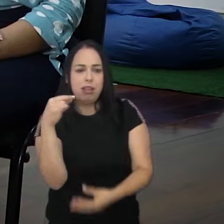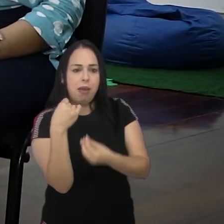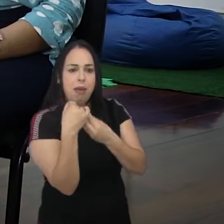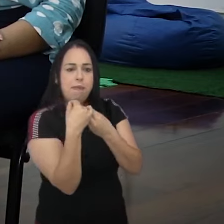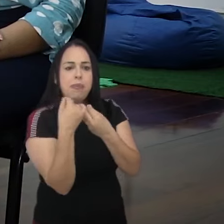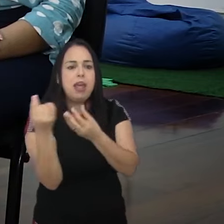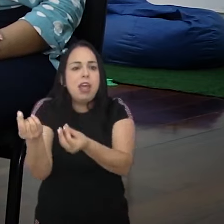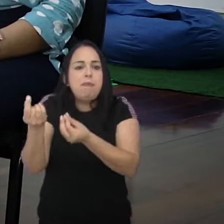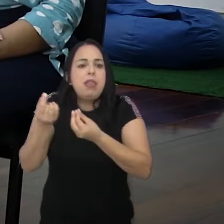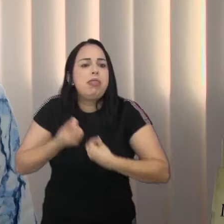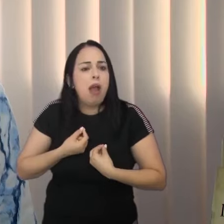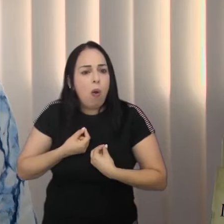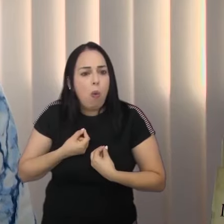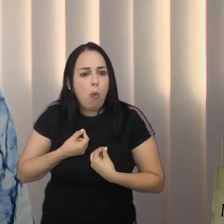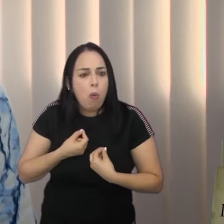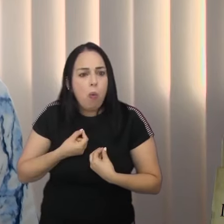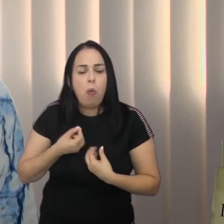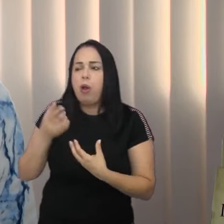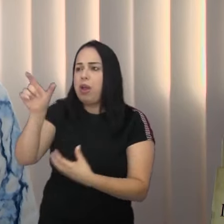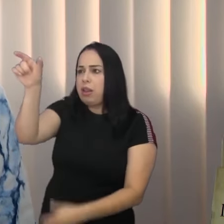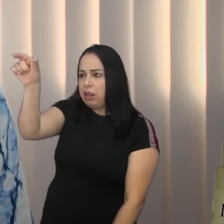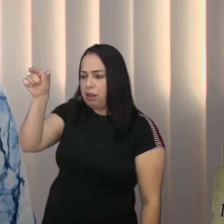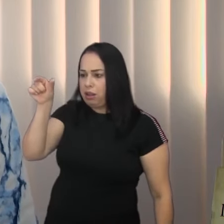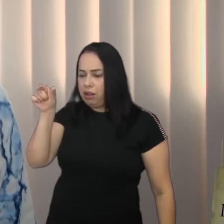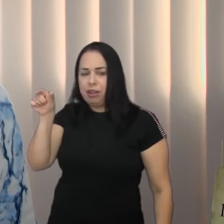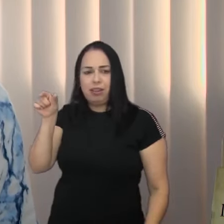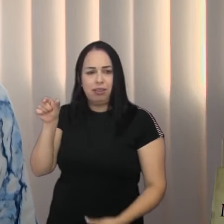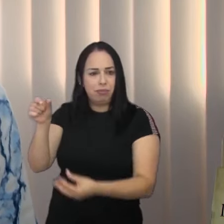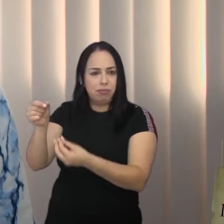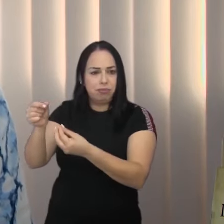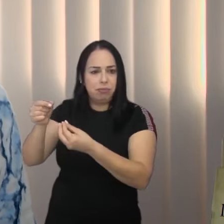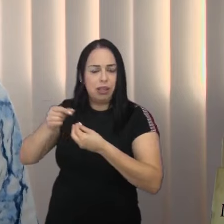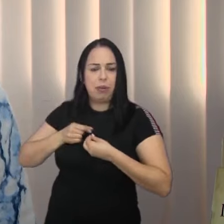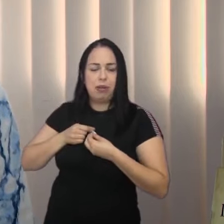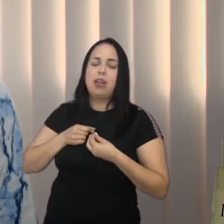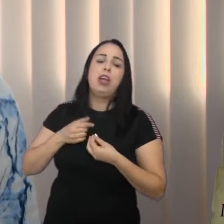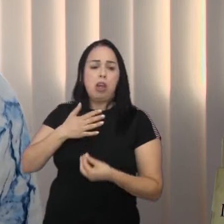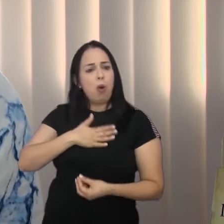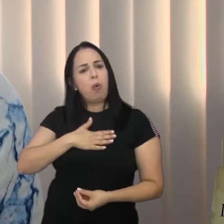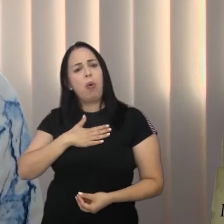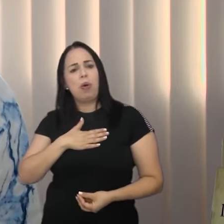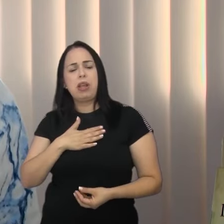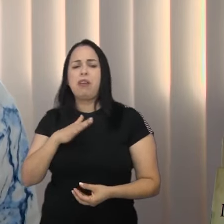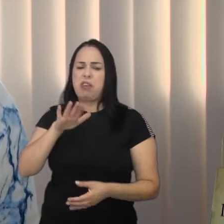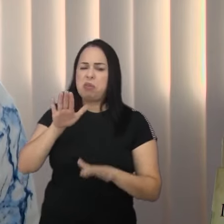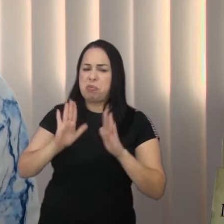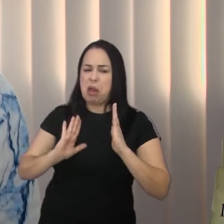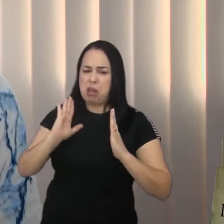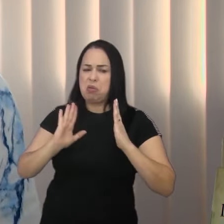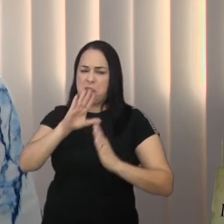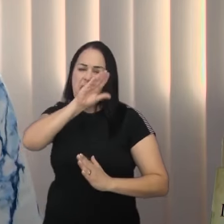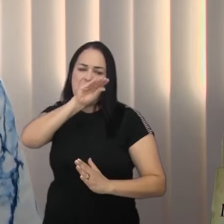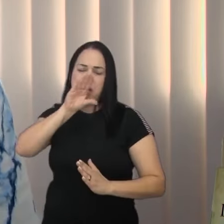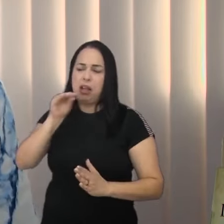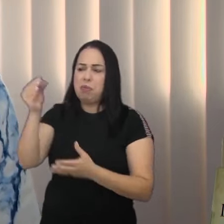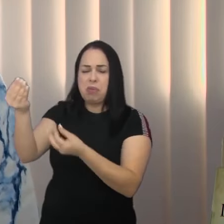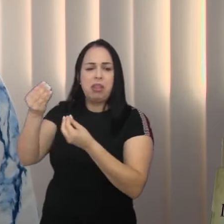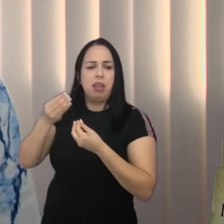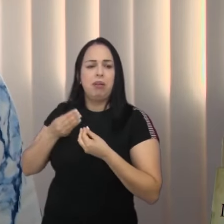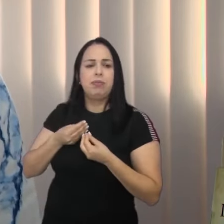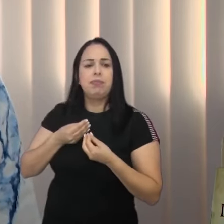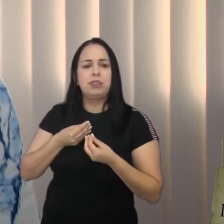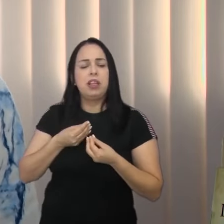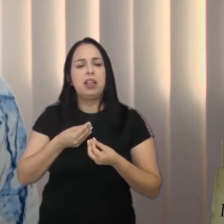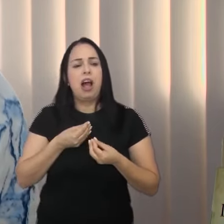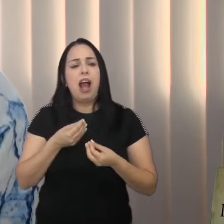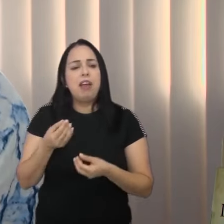grande em casa e tal, e puxou uma coletânea do Mário Chami, e eu era adolescente. E falou para ele, me entregou,